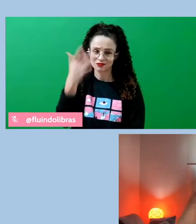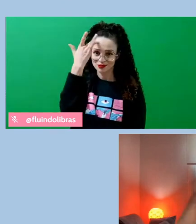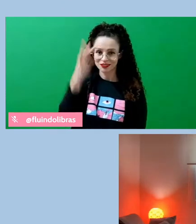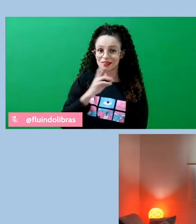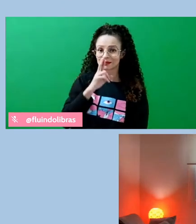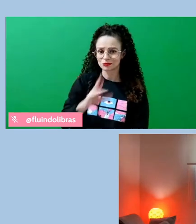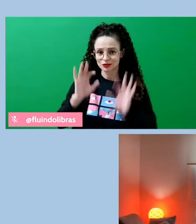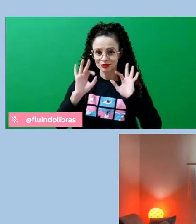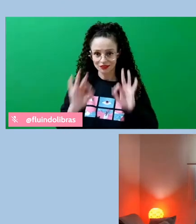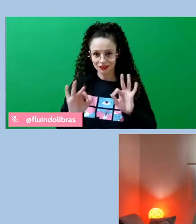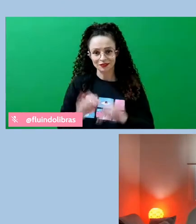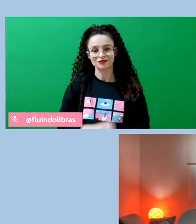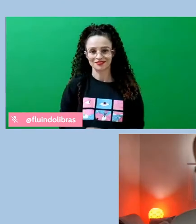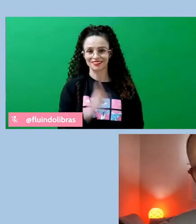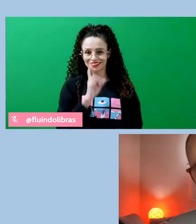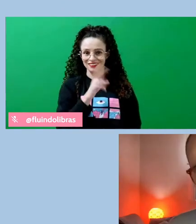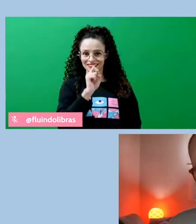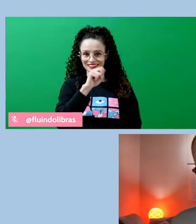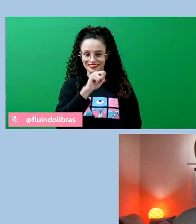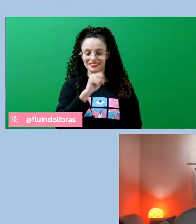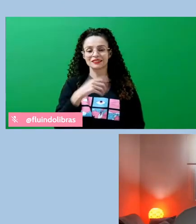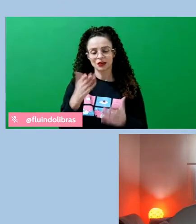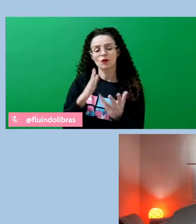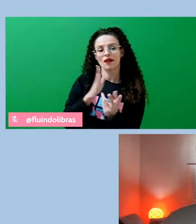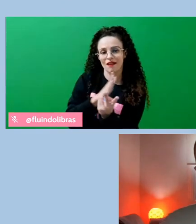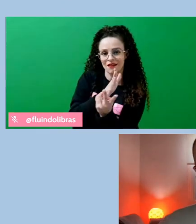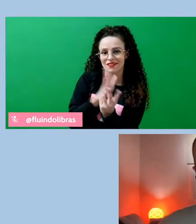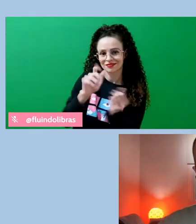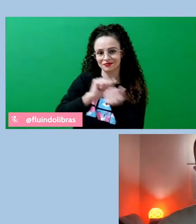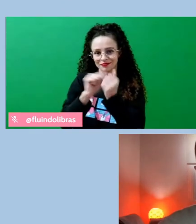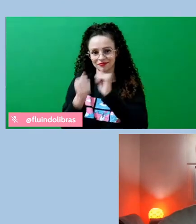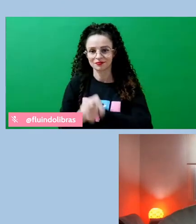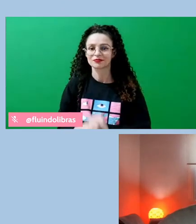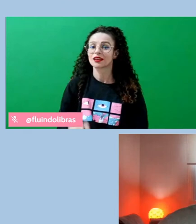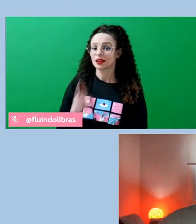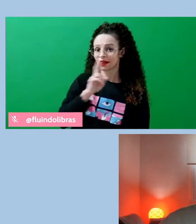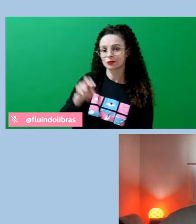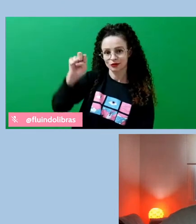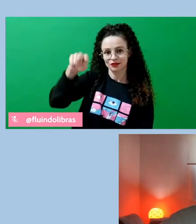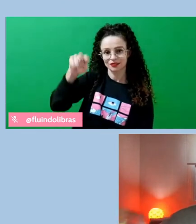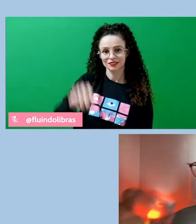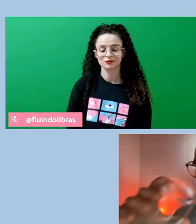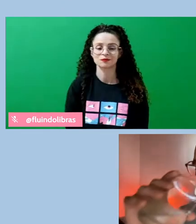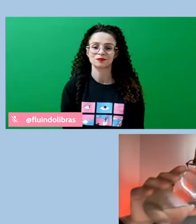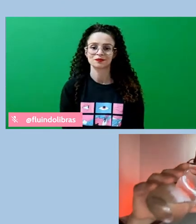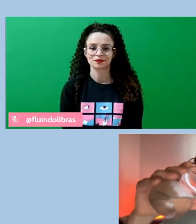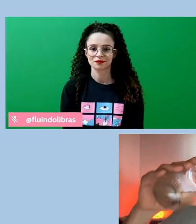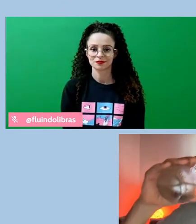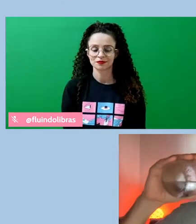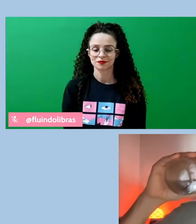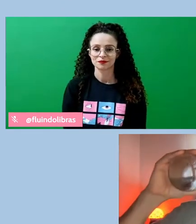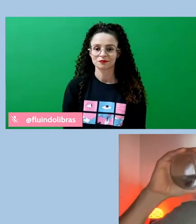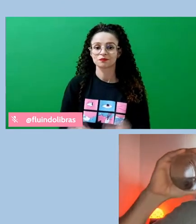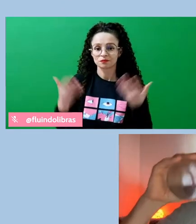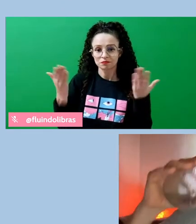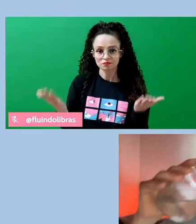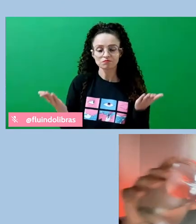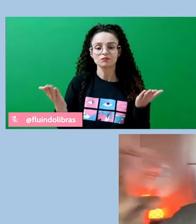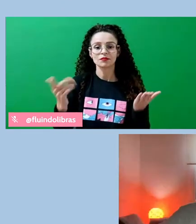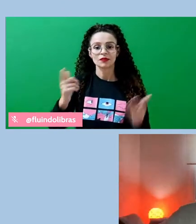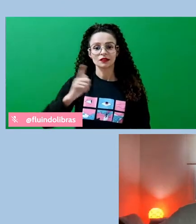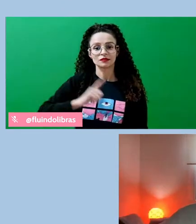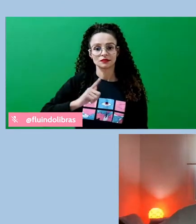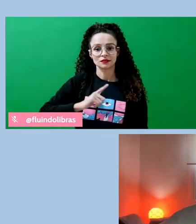Sônia, mas é um pouco Respondeu, por respondeu. esses os eixos da adaptação. Não, respondeu sim. E aí, Murilo, tem